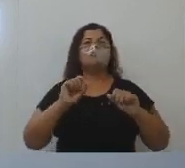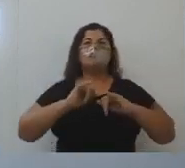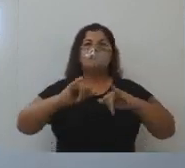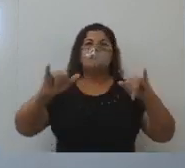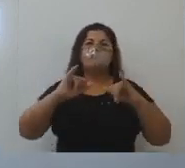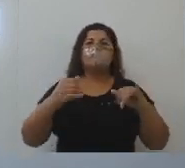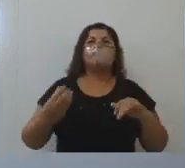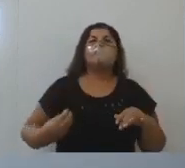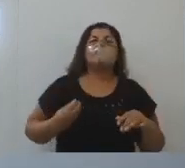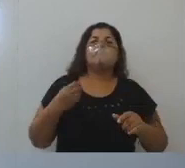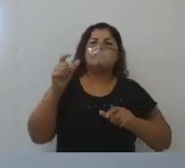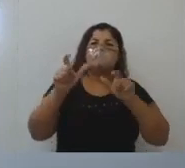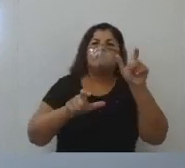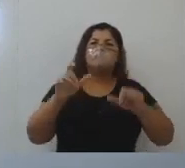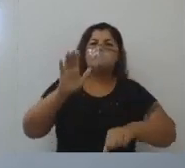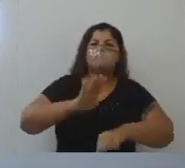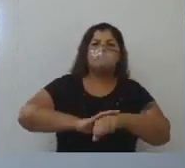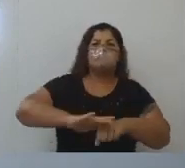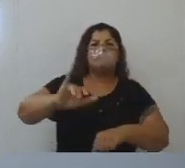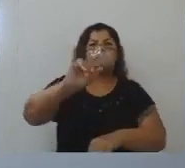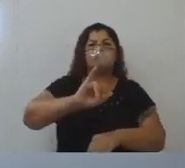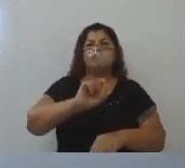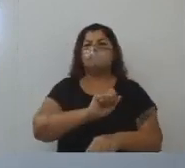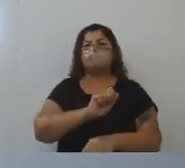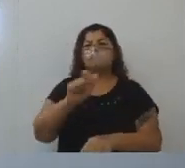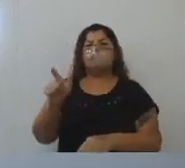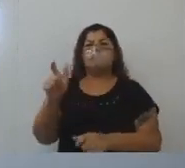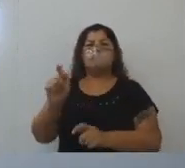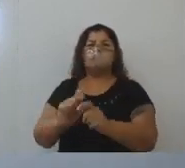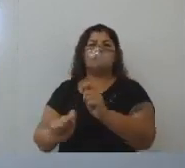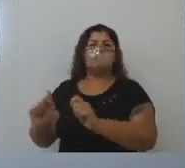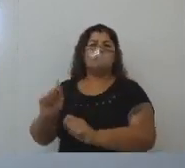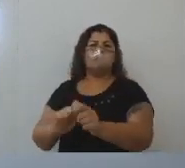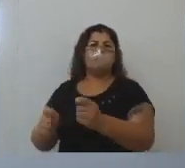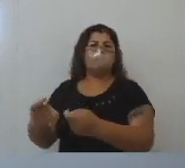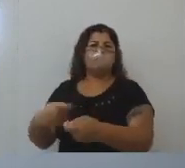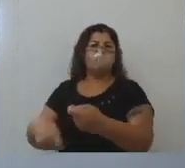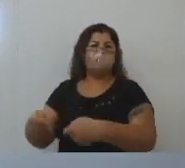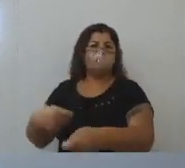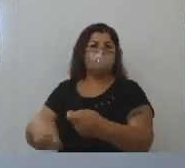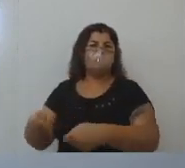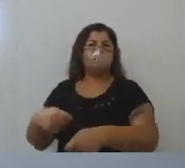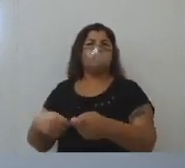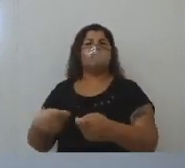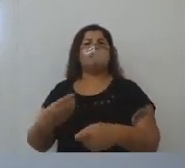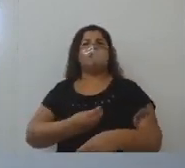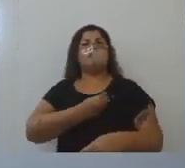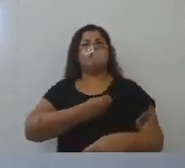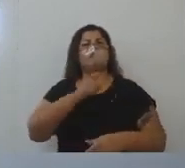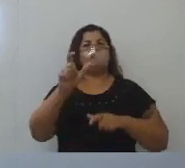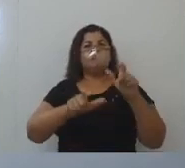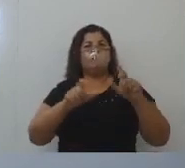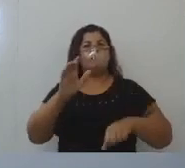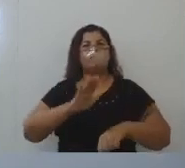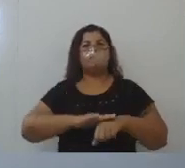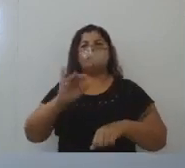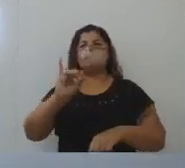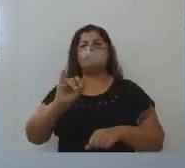humana ela é mais importante do que a economia, que a vida humana ela é mais importante